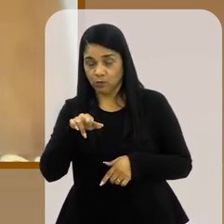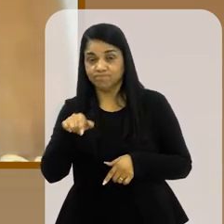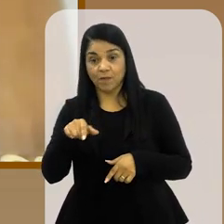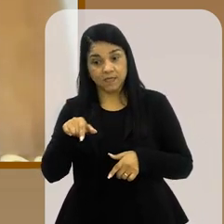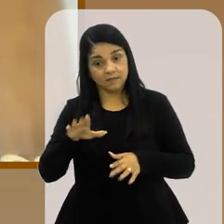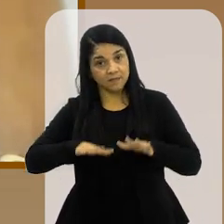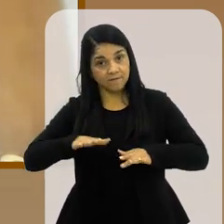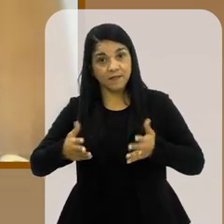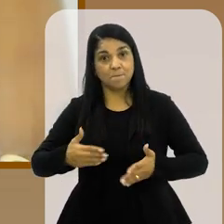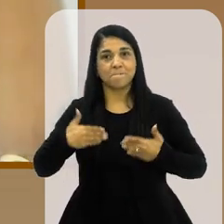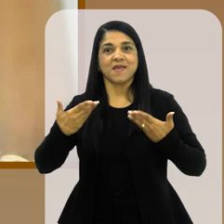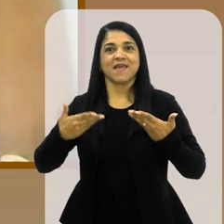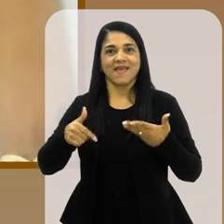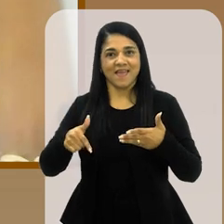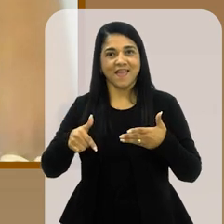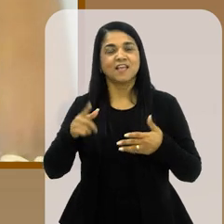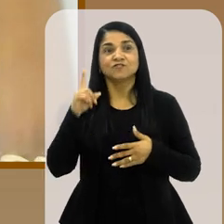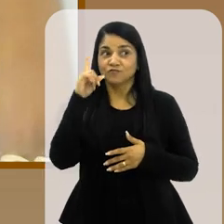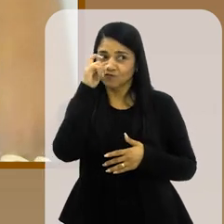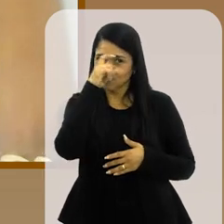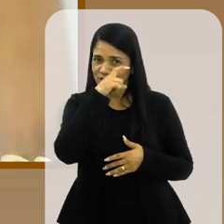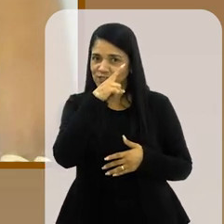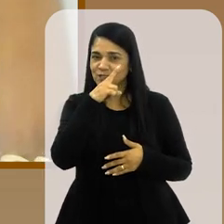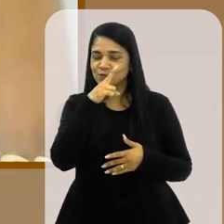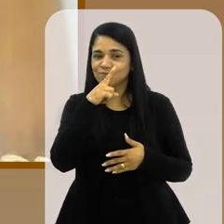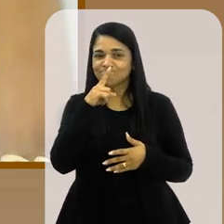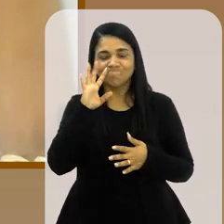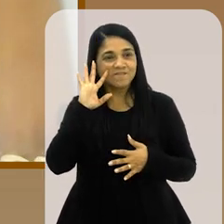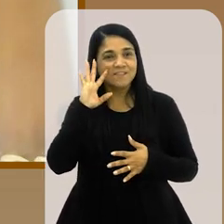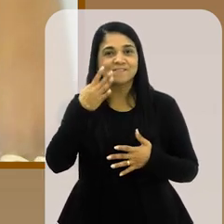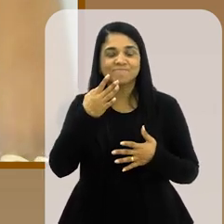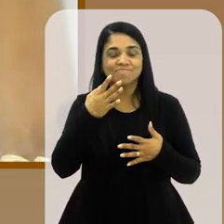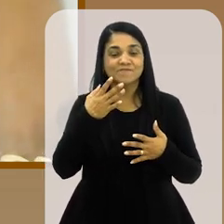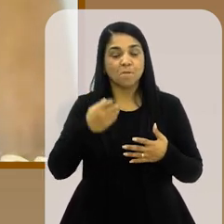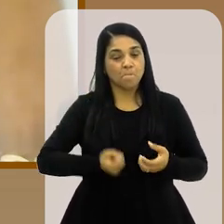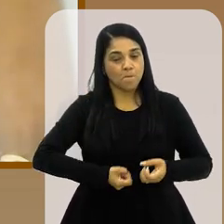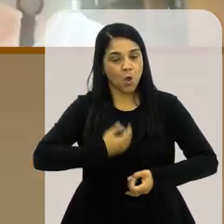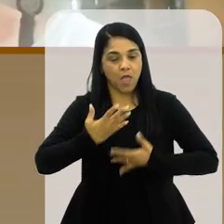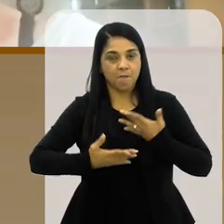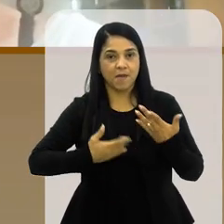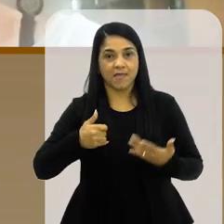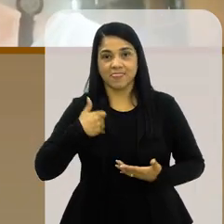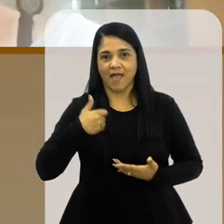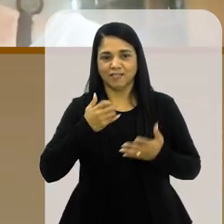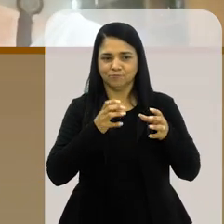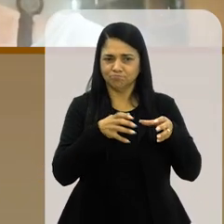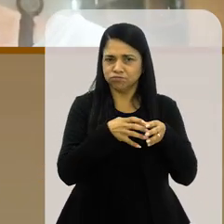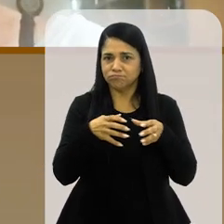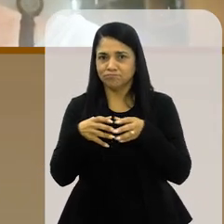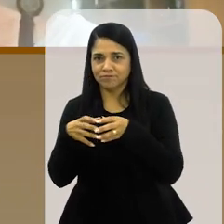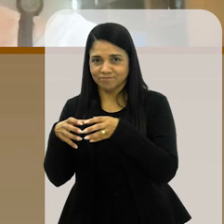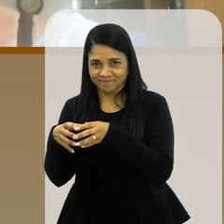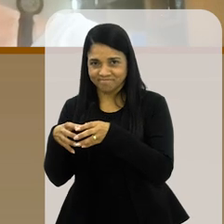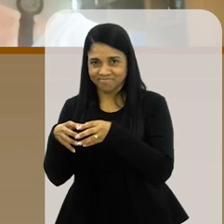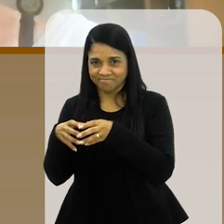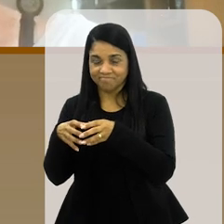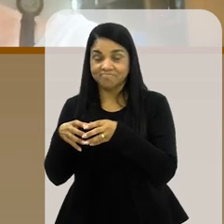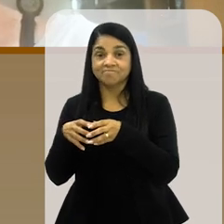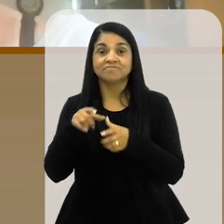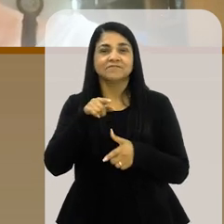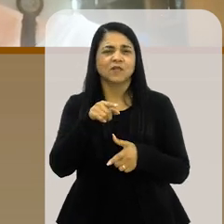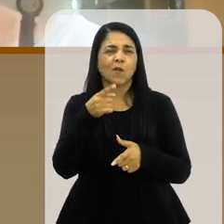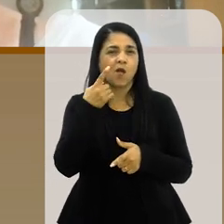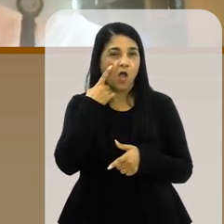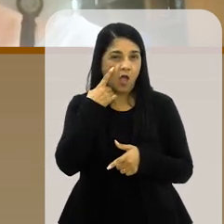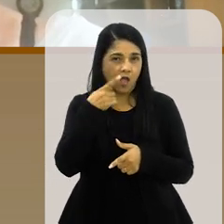sabe? É muito difícil definir idade para um poema. Você veja bem,